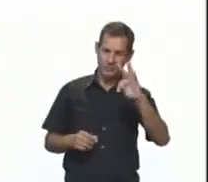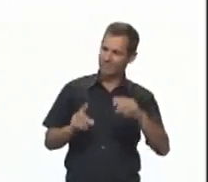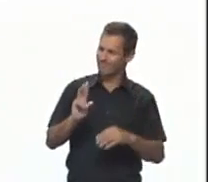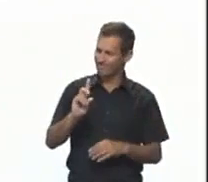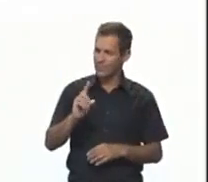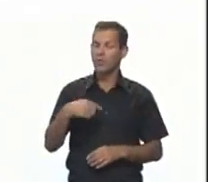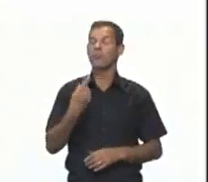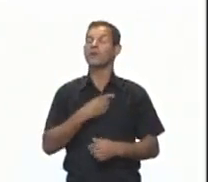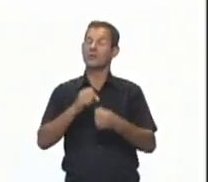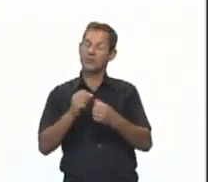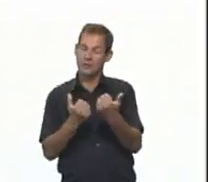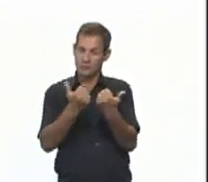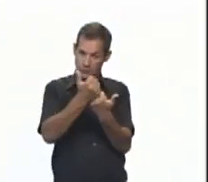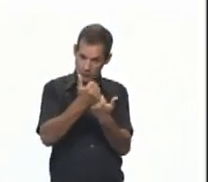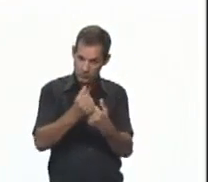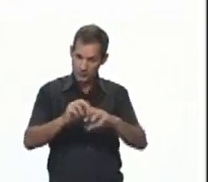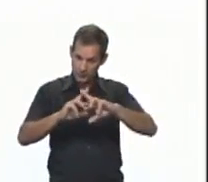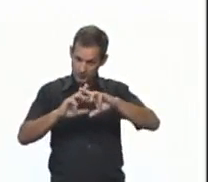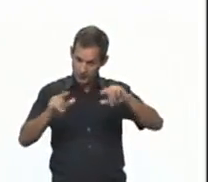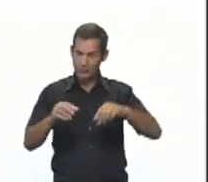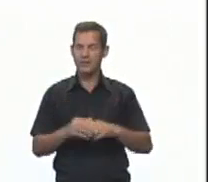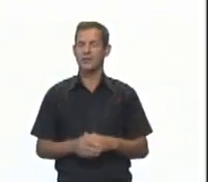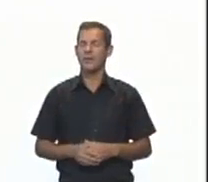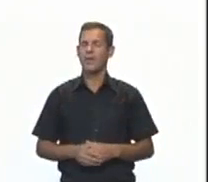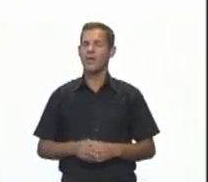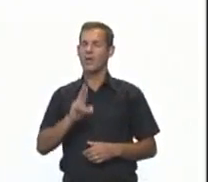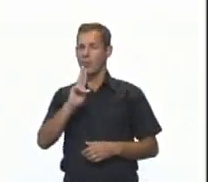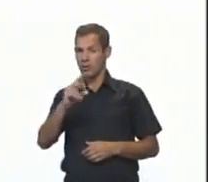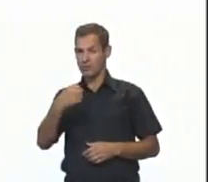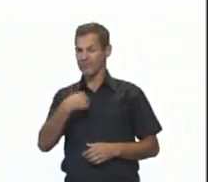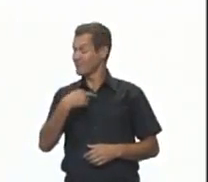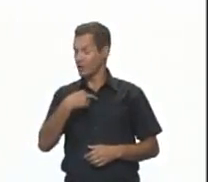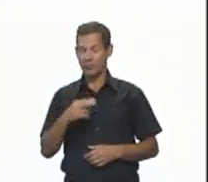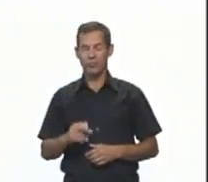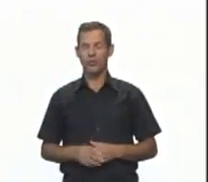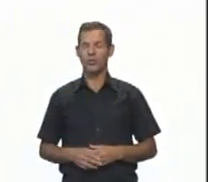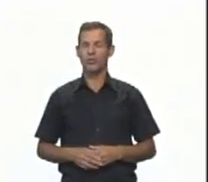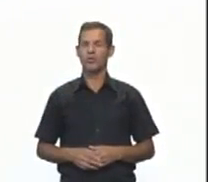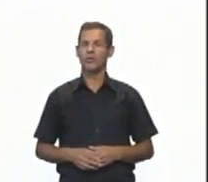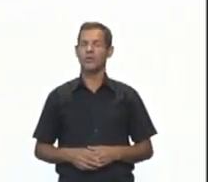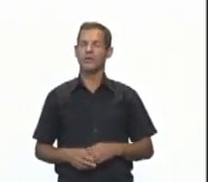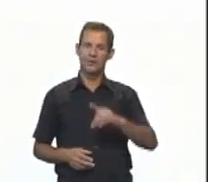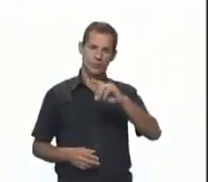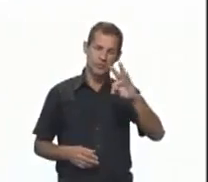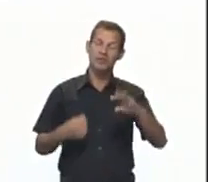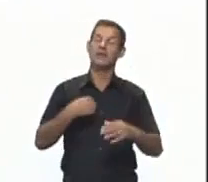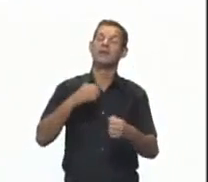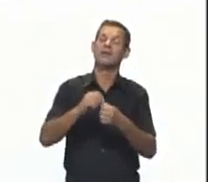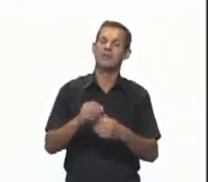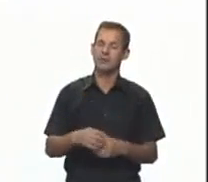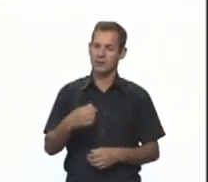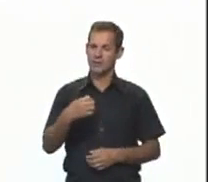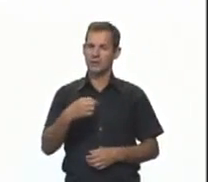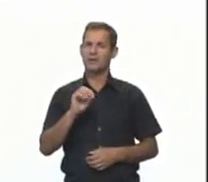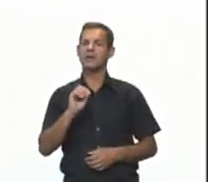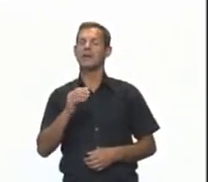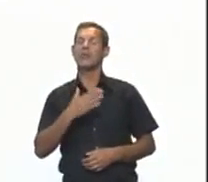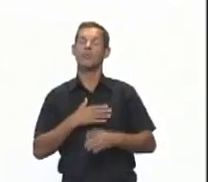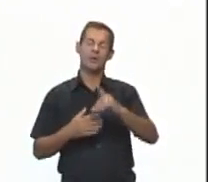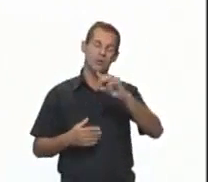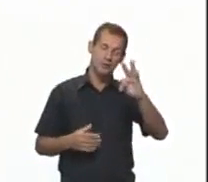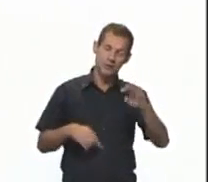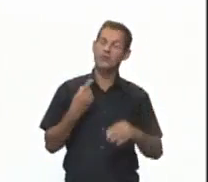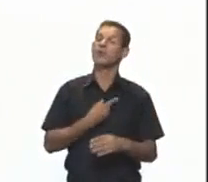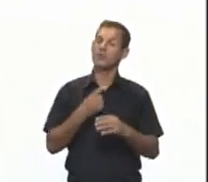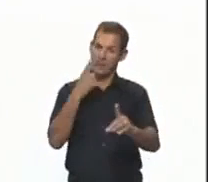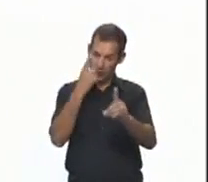porque a gente já está fazendo uma mudança de variável para u. Se eu não posso continuar com o dt, o que eu vou fazer? Quem que é o meu dt? A